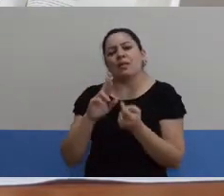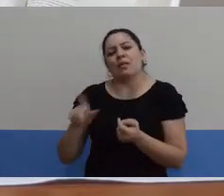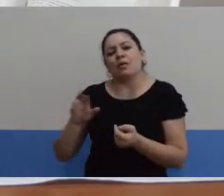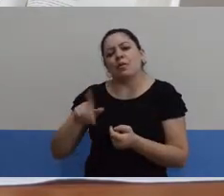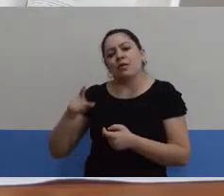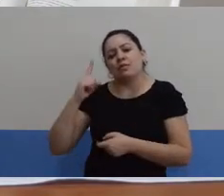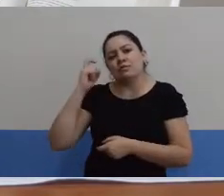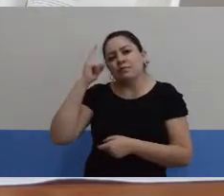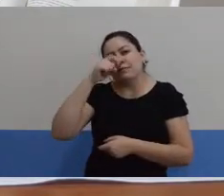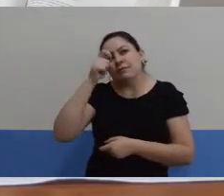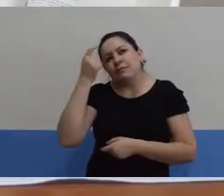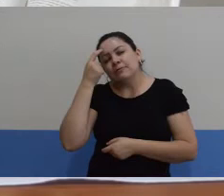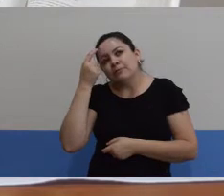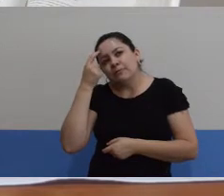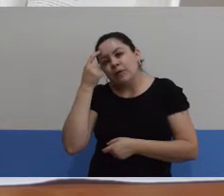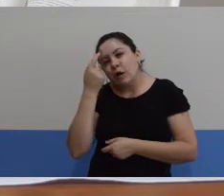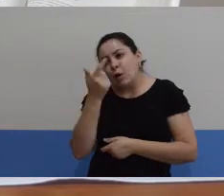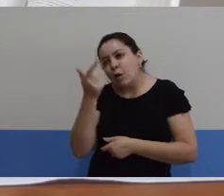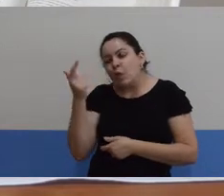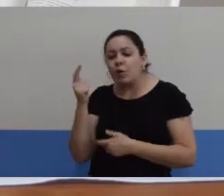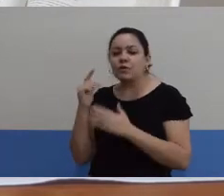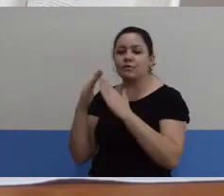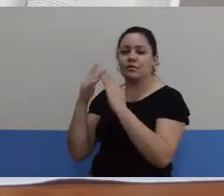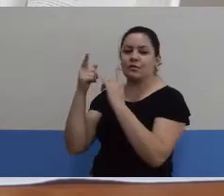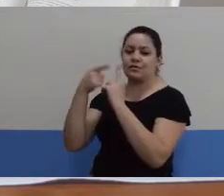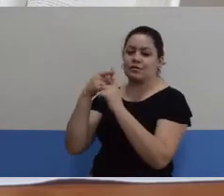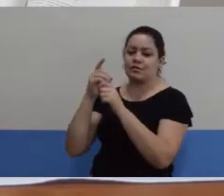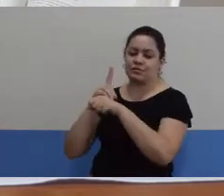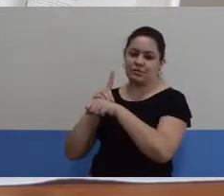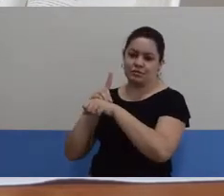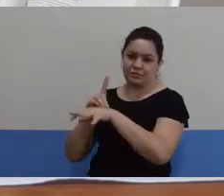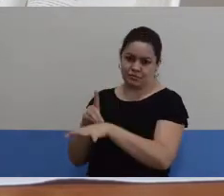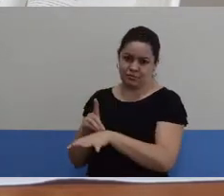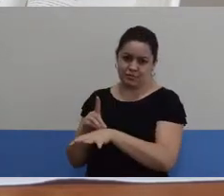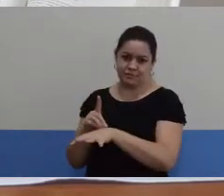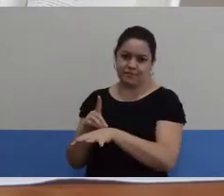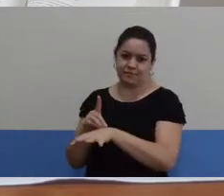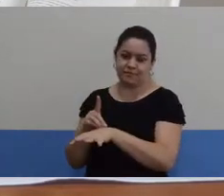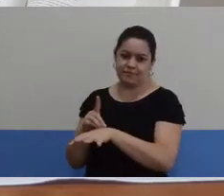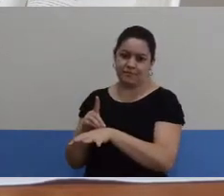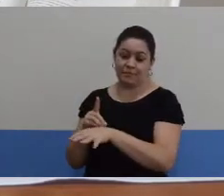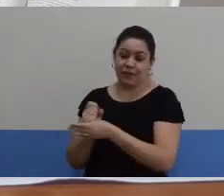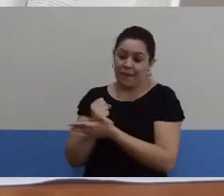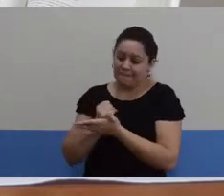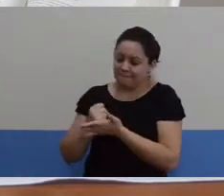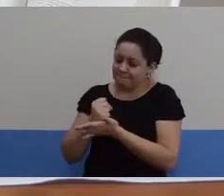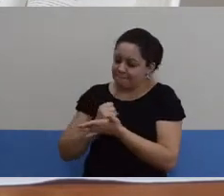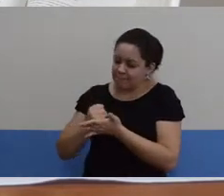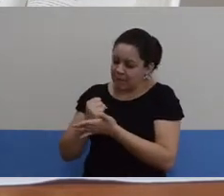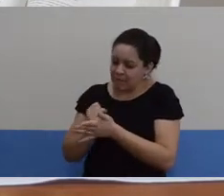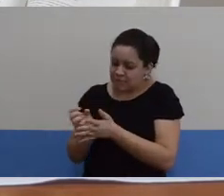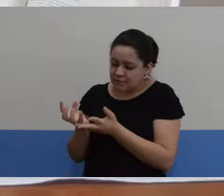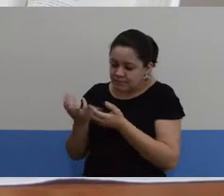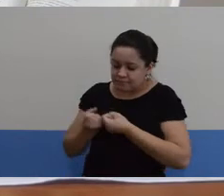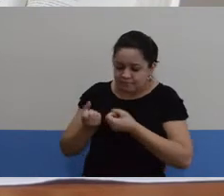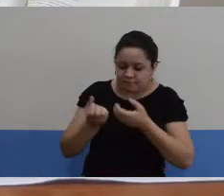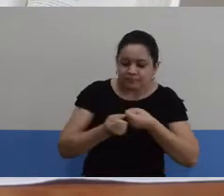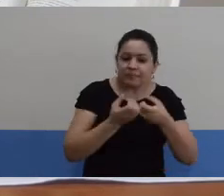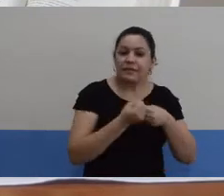outras paróquias também da diocese. Então aqui é a escuta da base. E não é só um